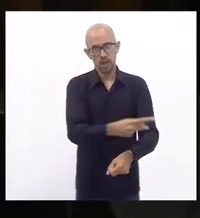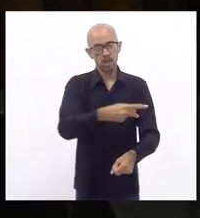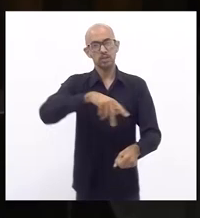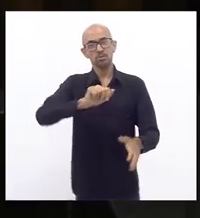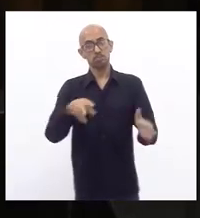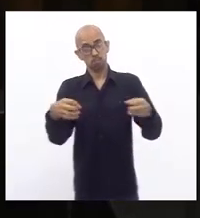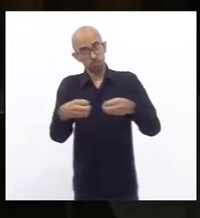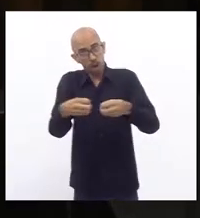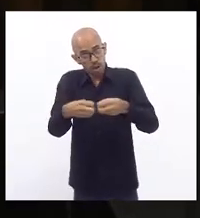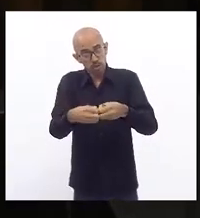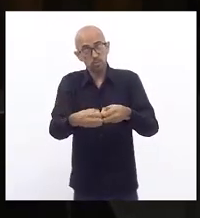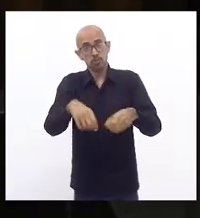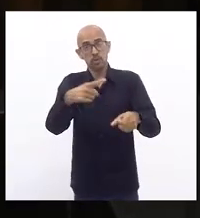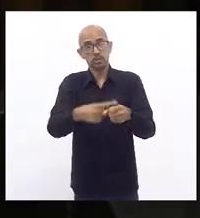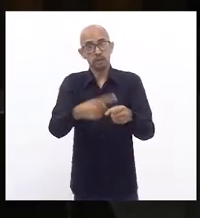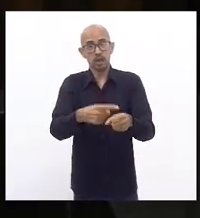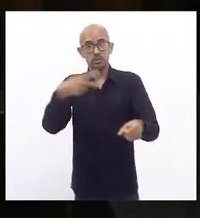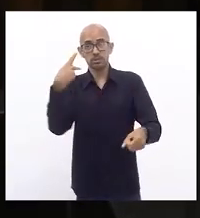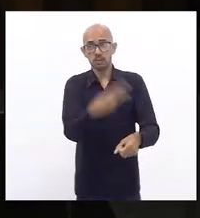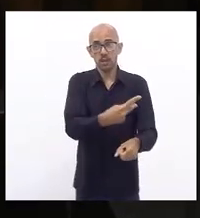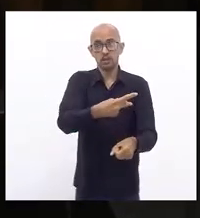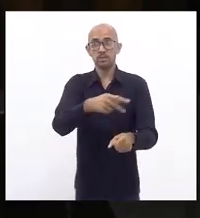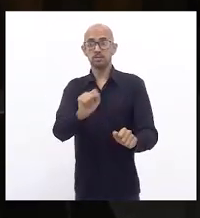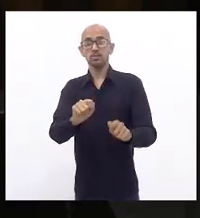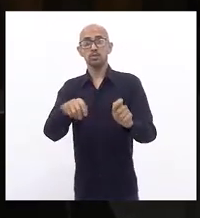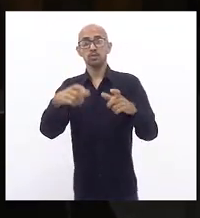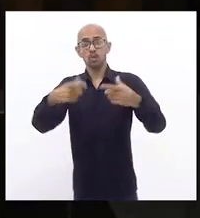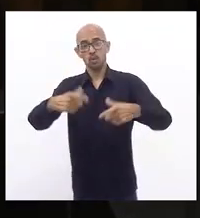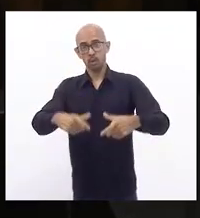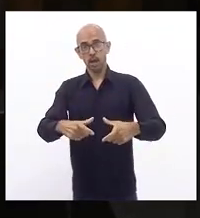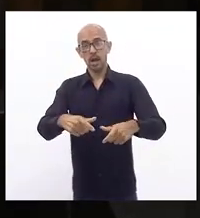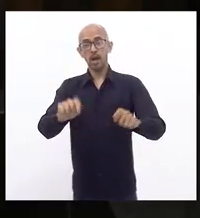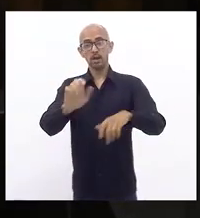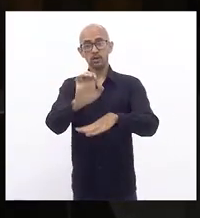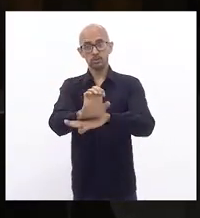aos seus municípios, onde o Estado tem uma